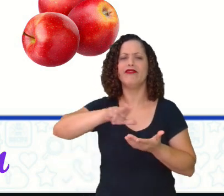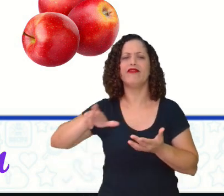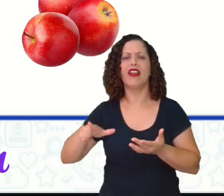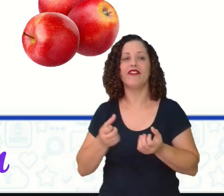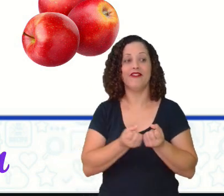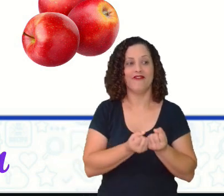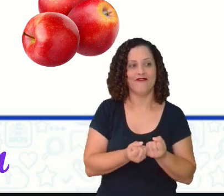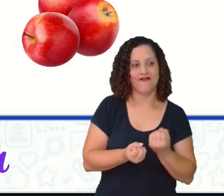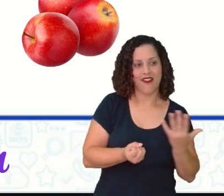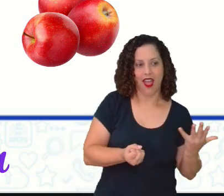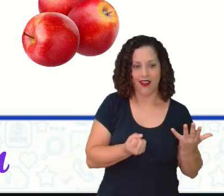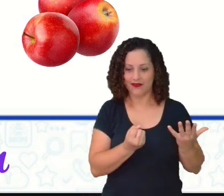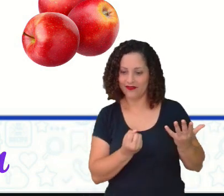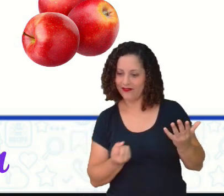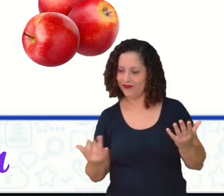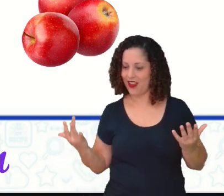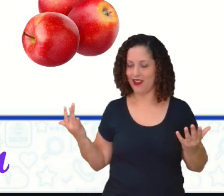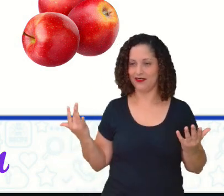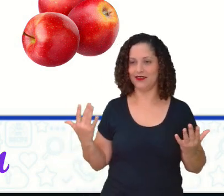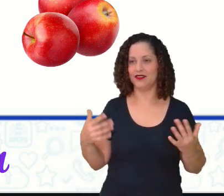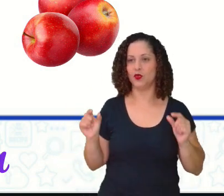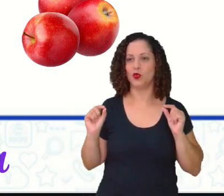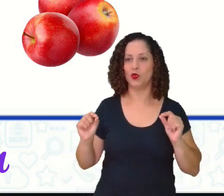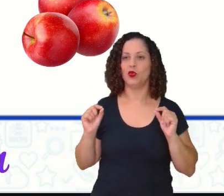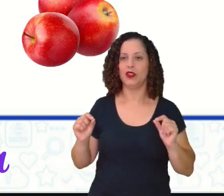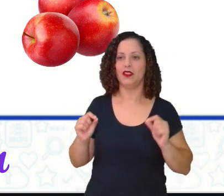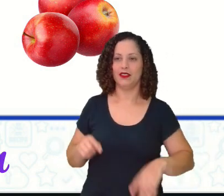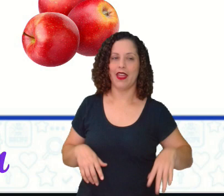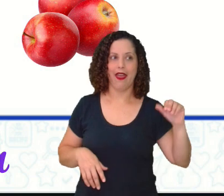estar no plural. Eu posso colocar